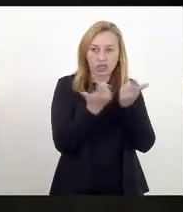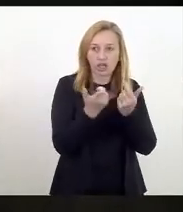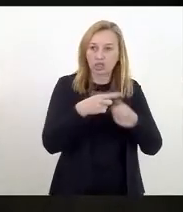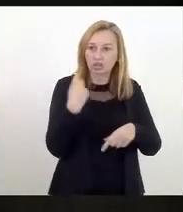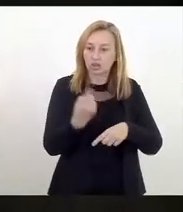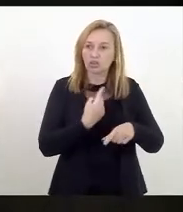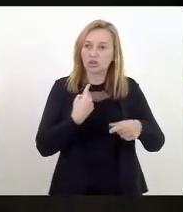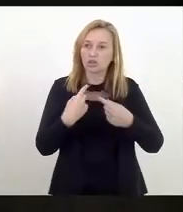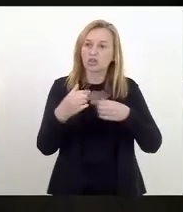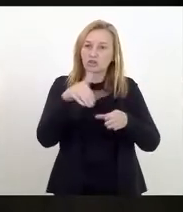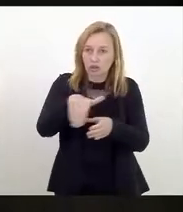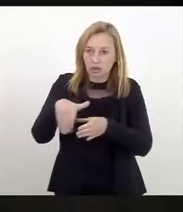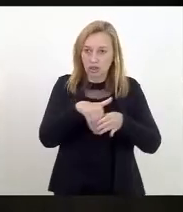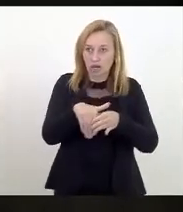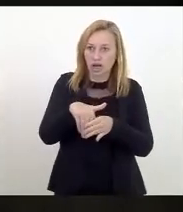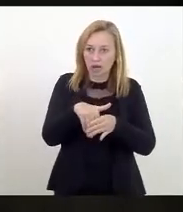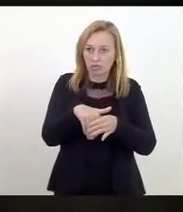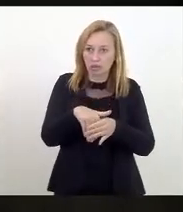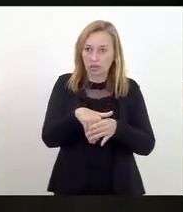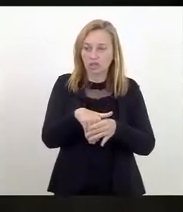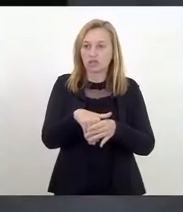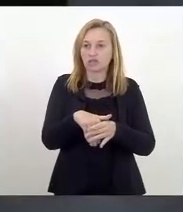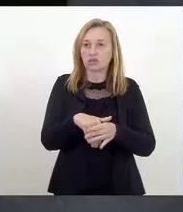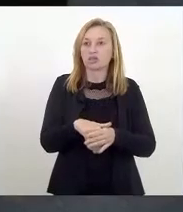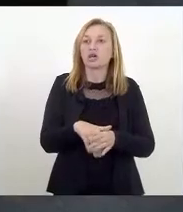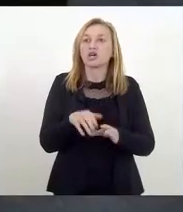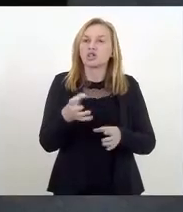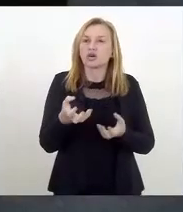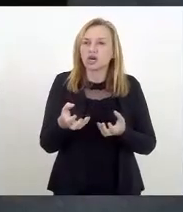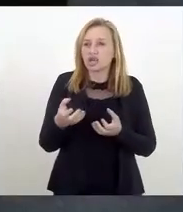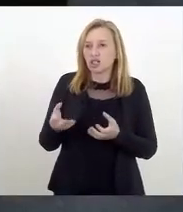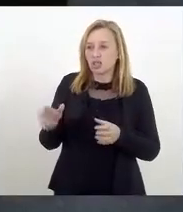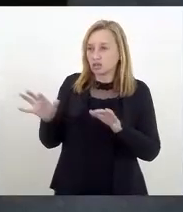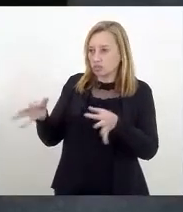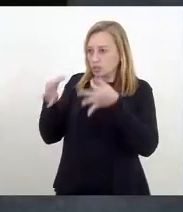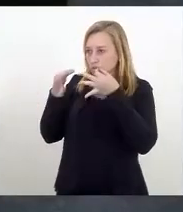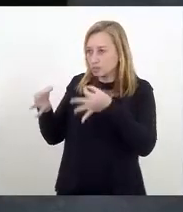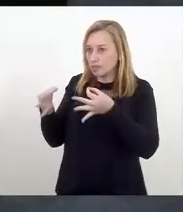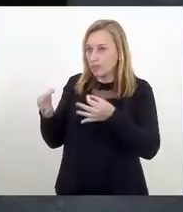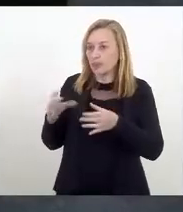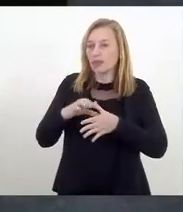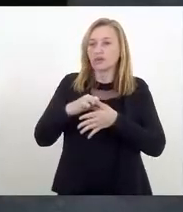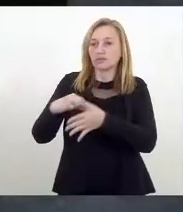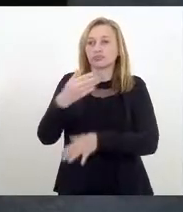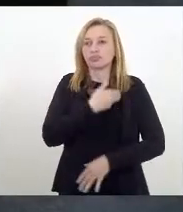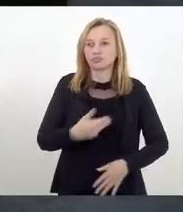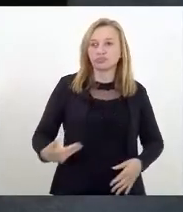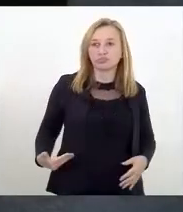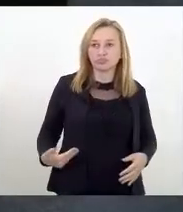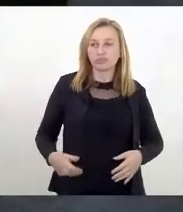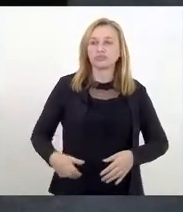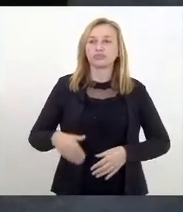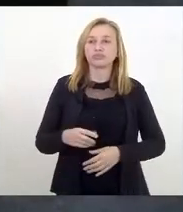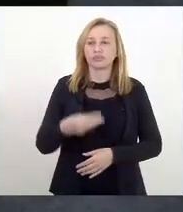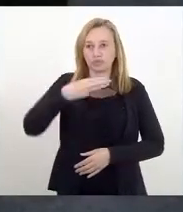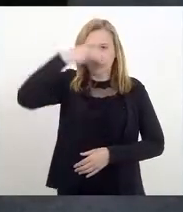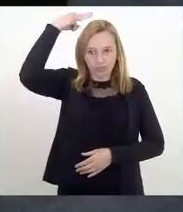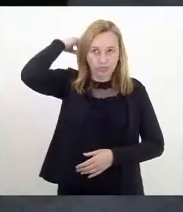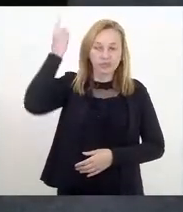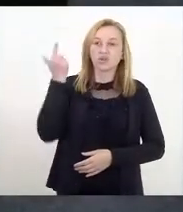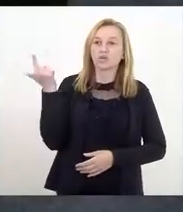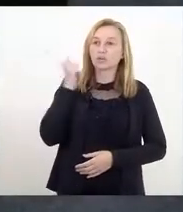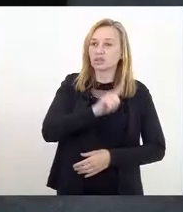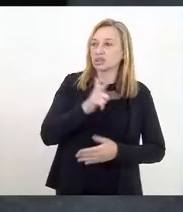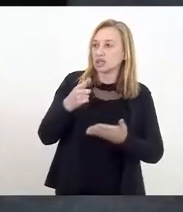trabalha aí já sanção, mas a trabalha junto ao Mas eu só queria chamar a atenção do líder do governo, do Tomás Pacheco, no sentido da gente conseguir